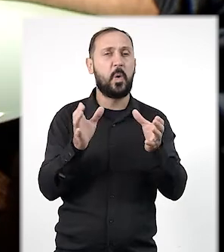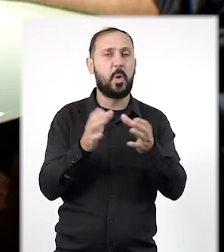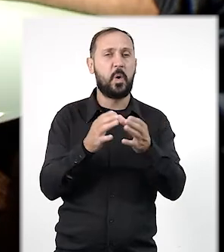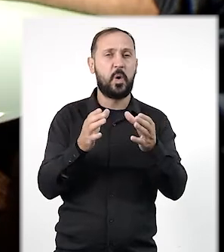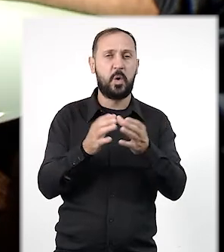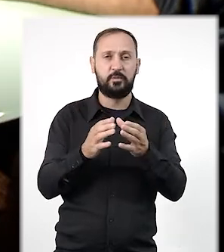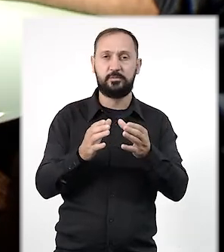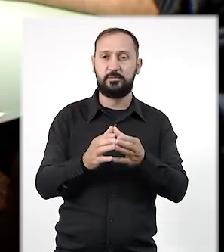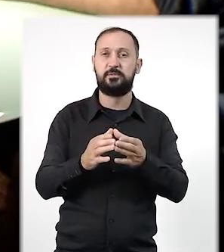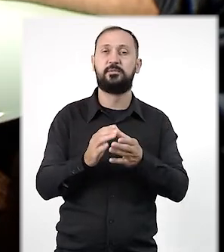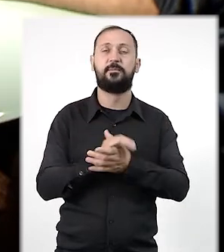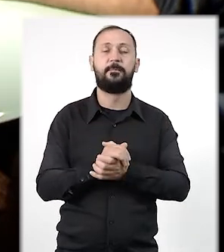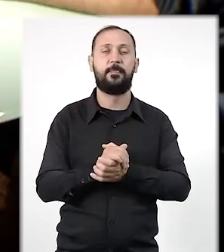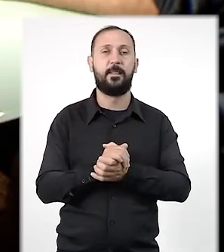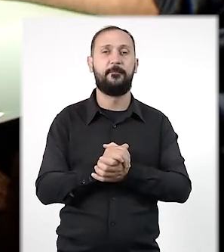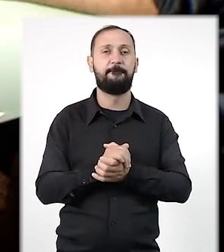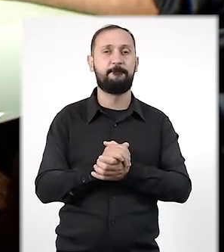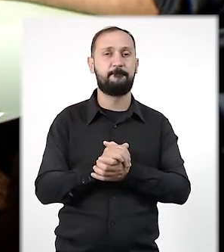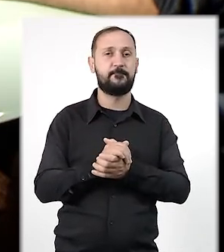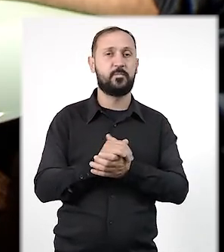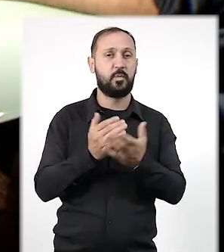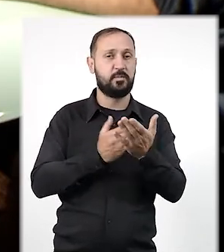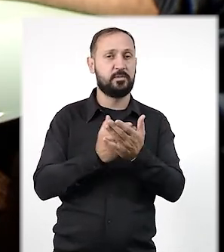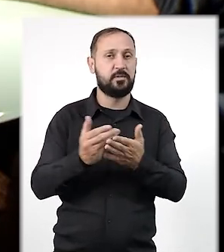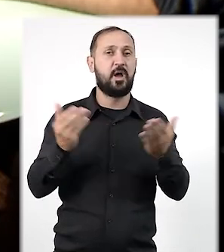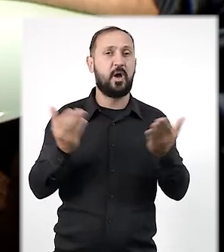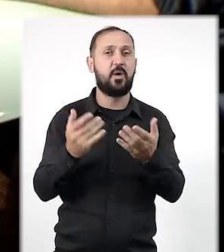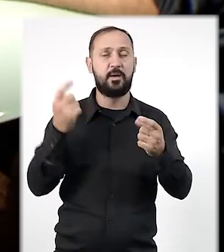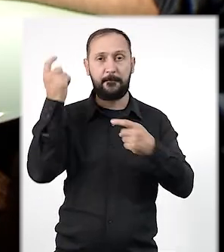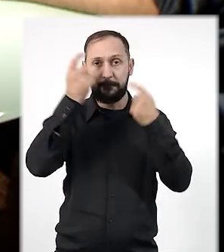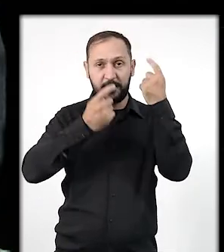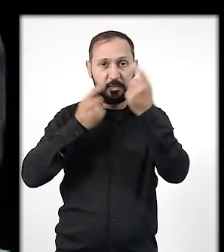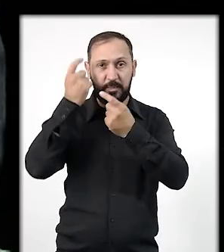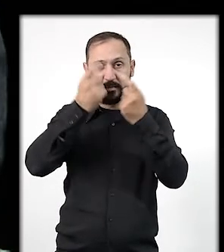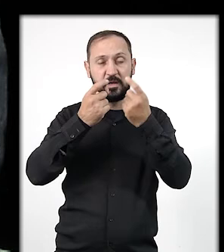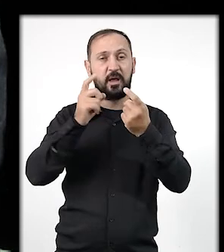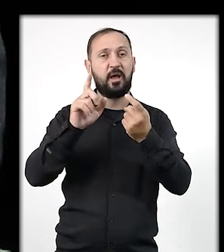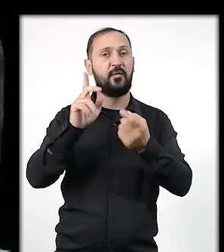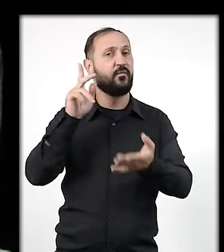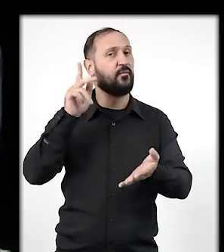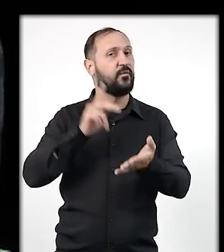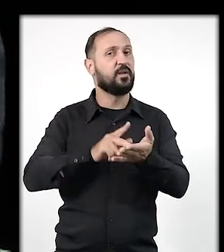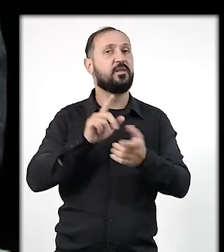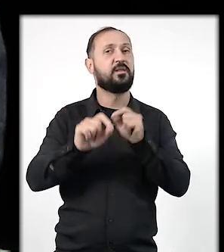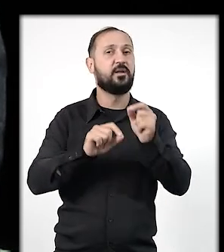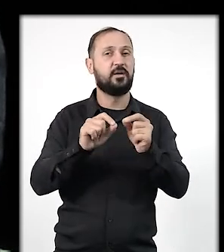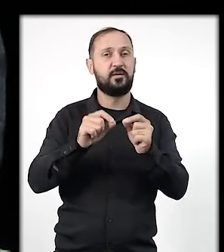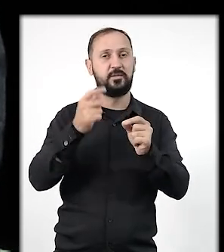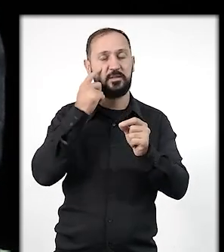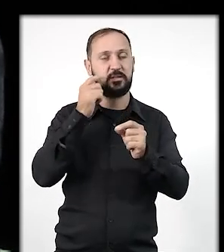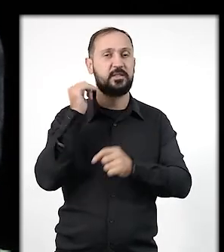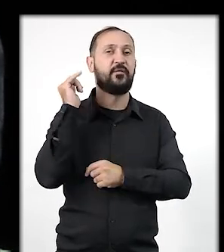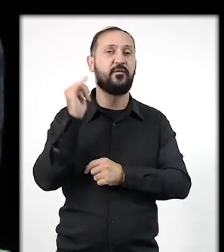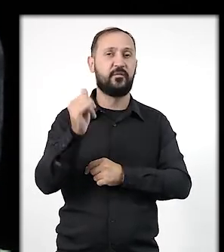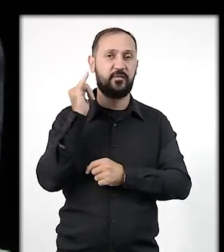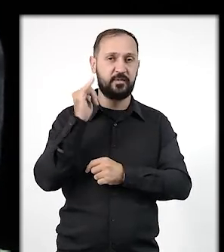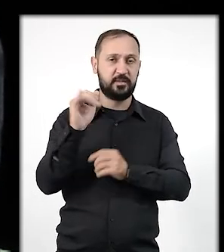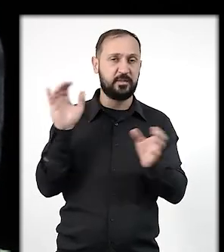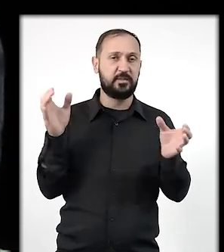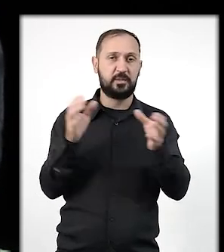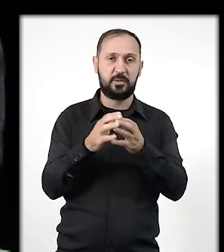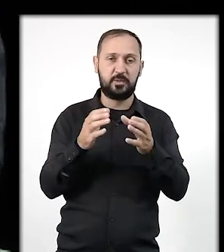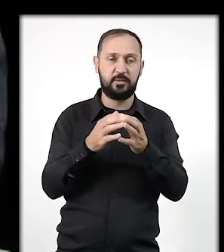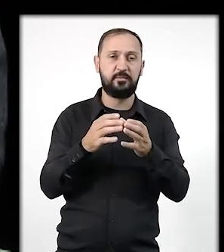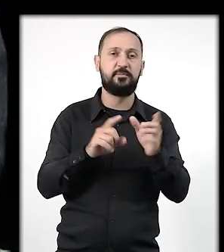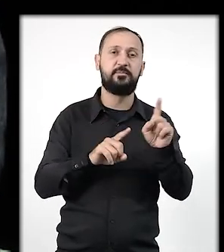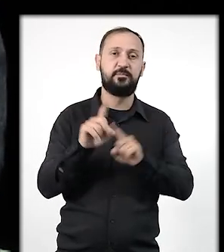subvariáveis, né? Então, a partir de agora, a preocupação é realmente desdobrar os dados desse conjunto, dessa